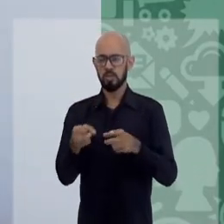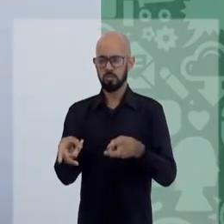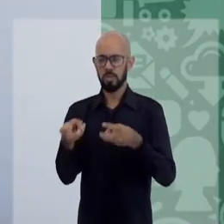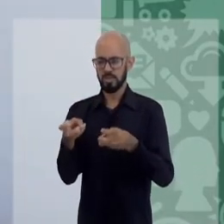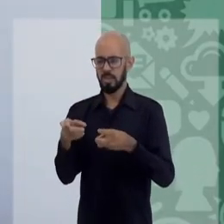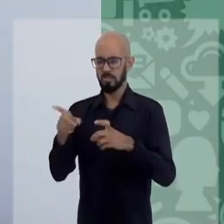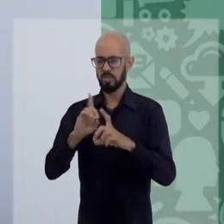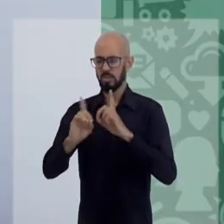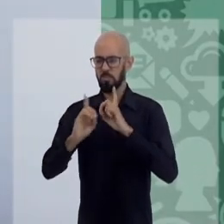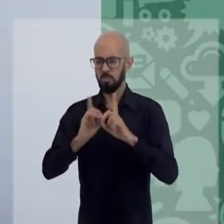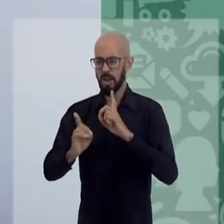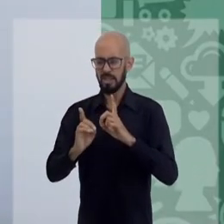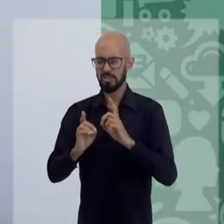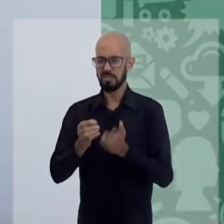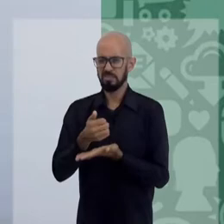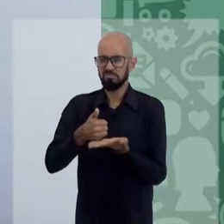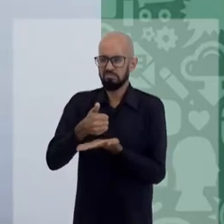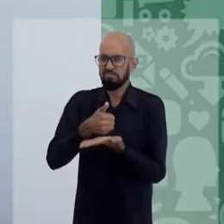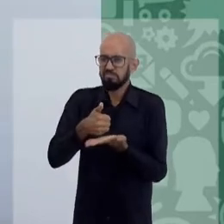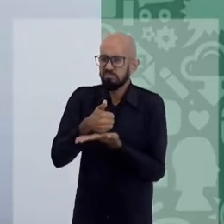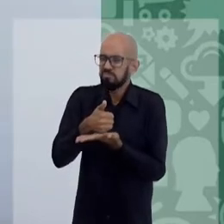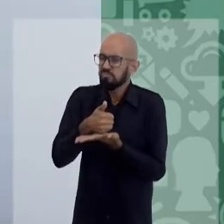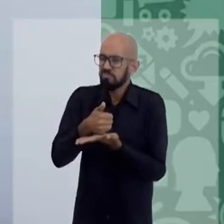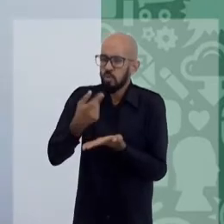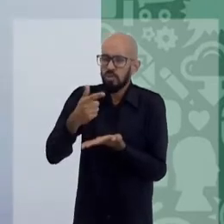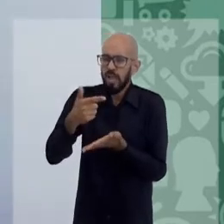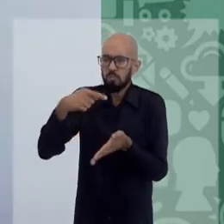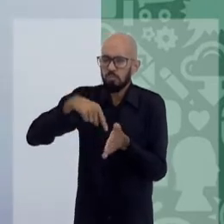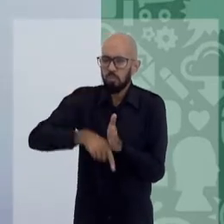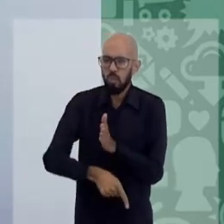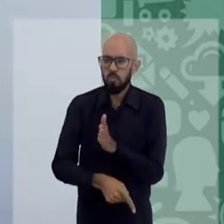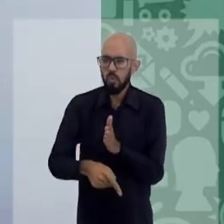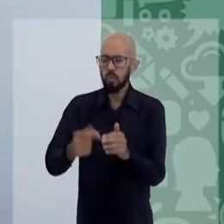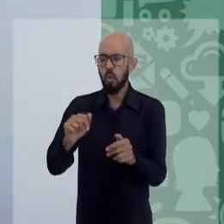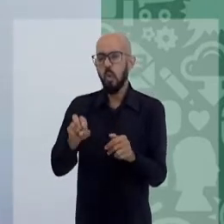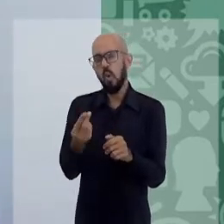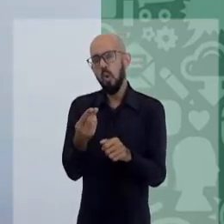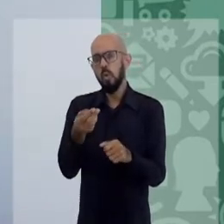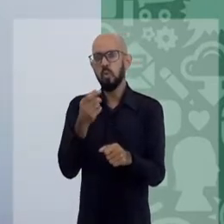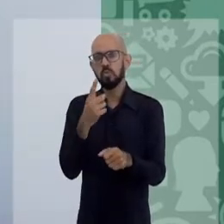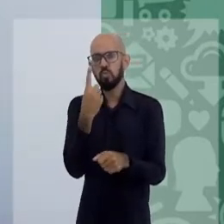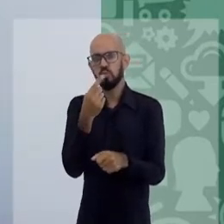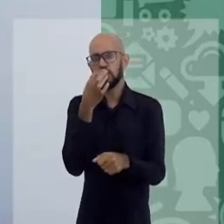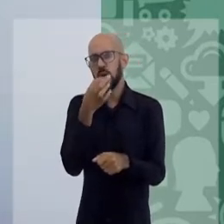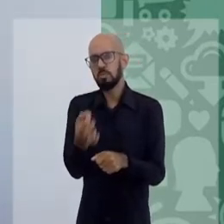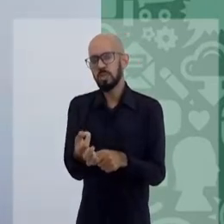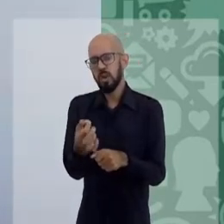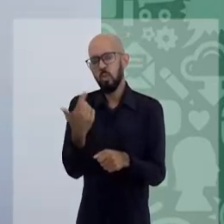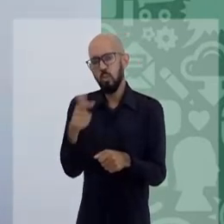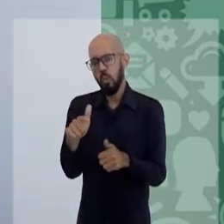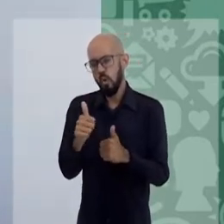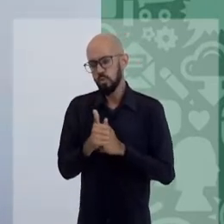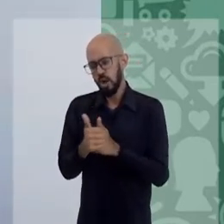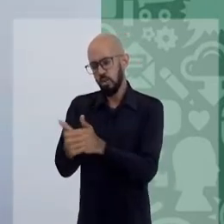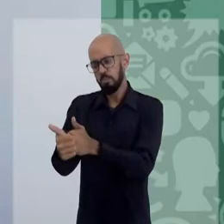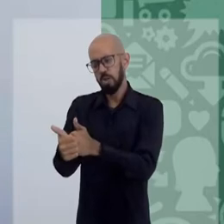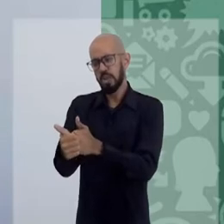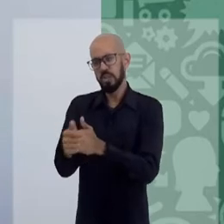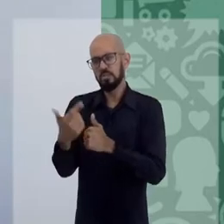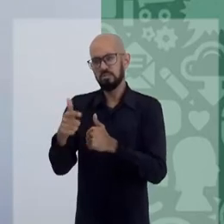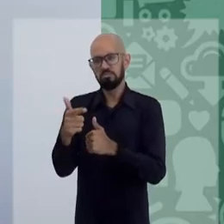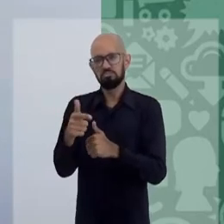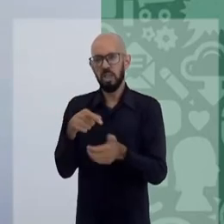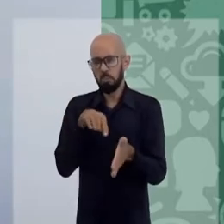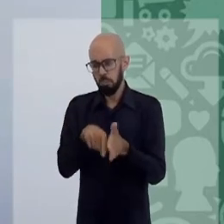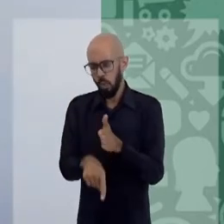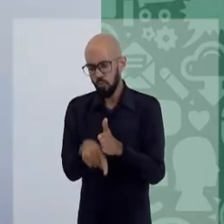debates, às vezes, rasos, né? E acaba tendo um efeito manada, que um dá uma opinião, o outro acaba seguindo aquela opinião, mas